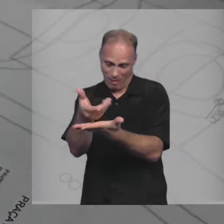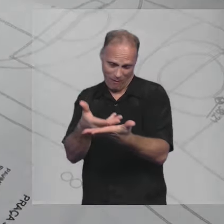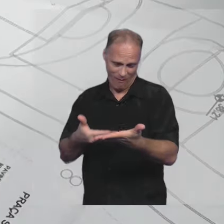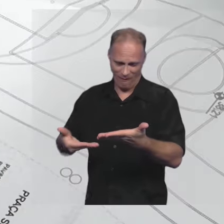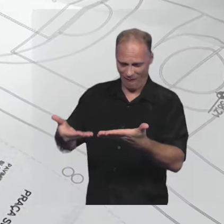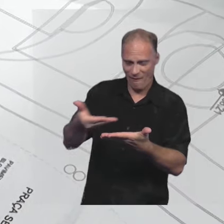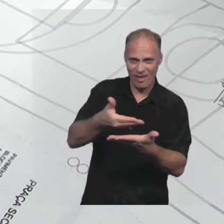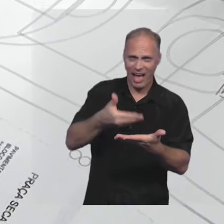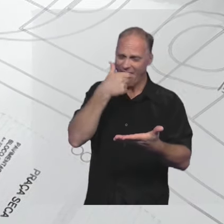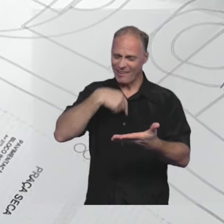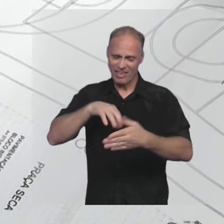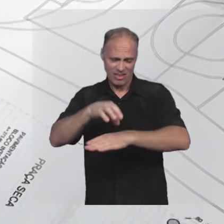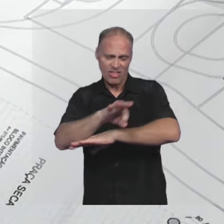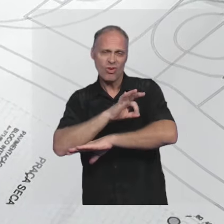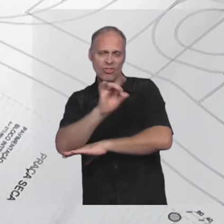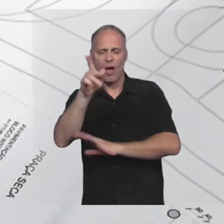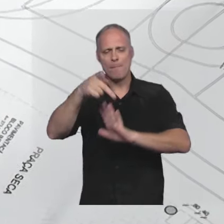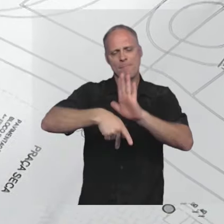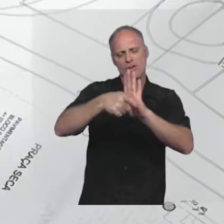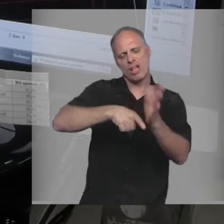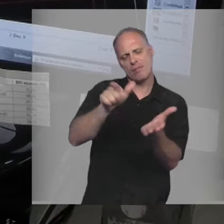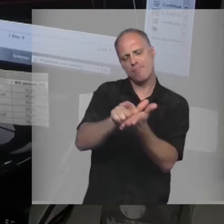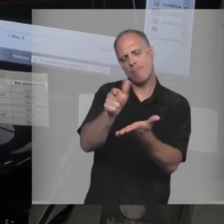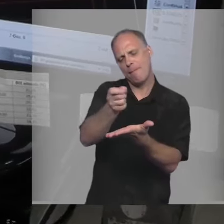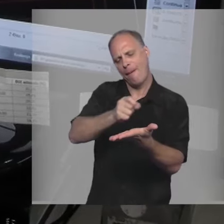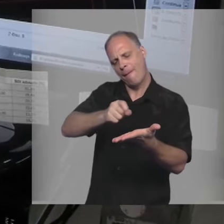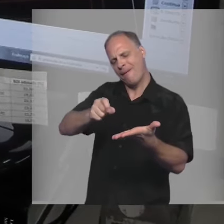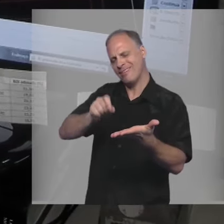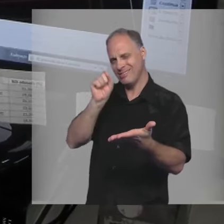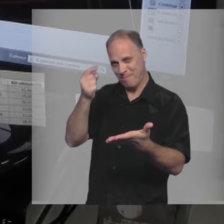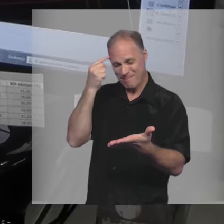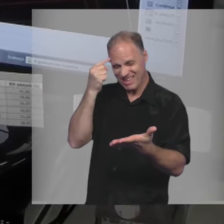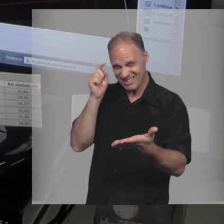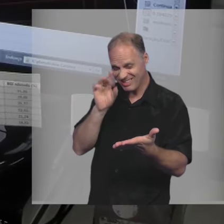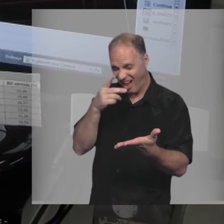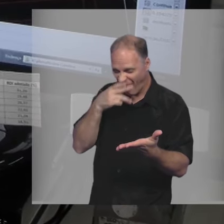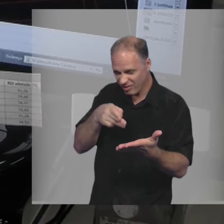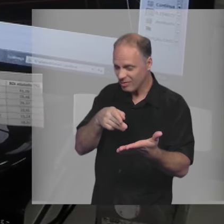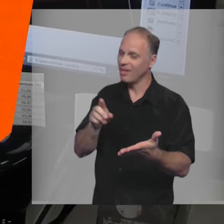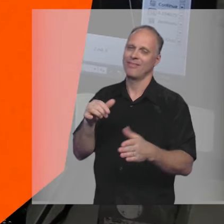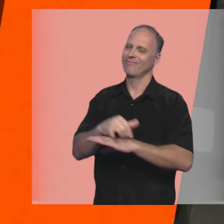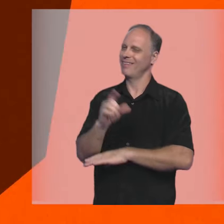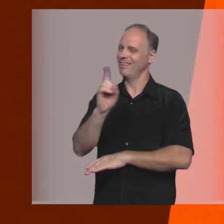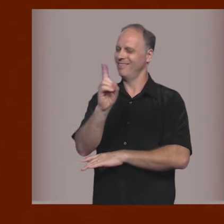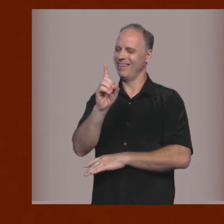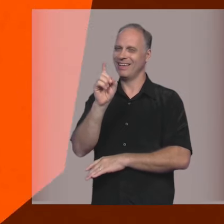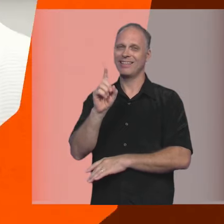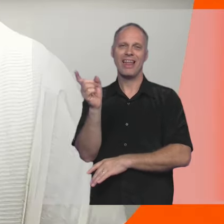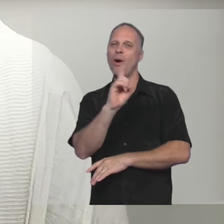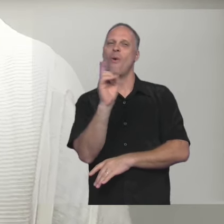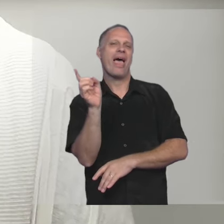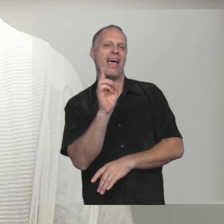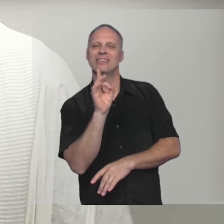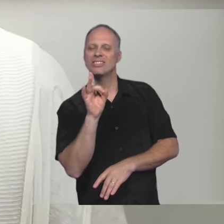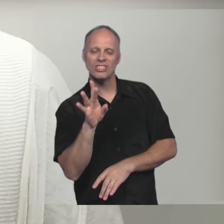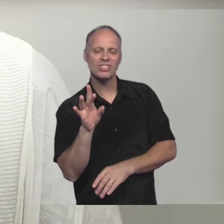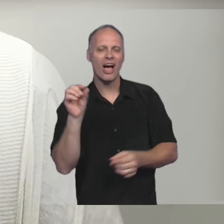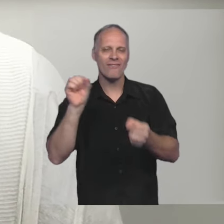pode achar que a arquitetura se resume a projetos. Mas se alguém pensa assim, está muito enganado. Não é